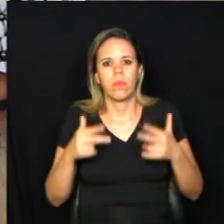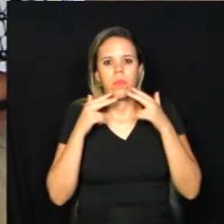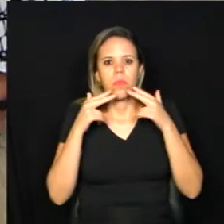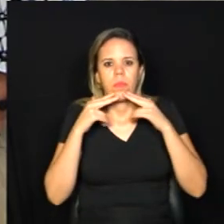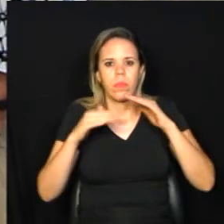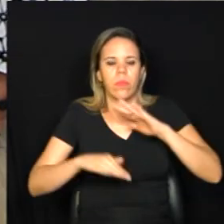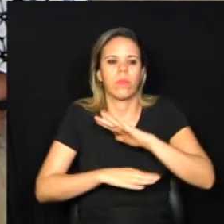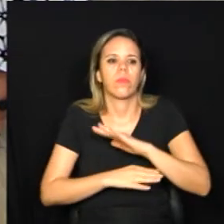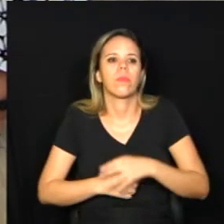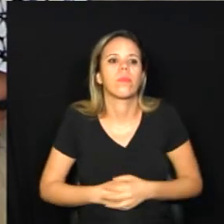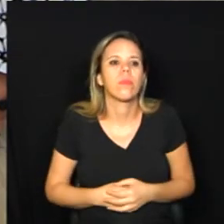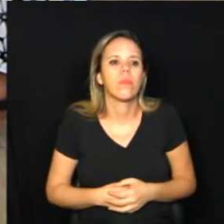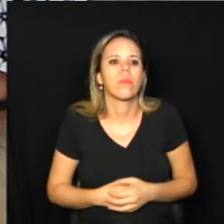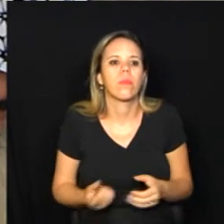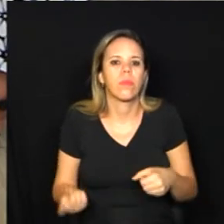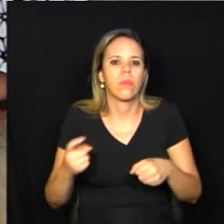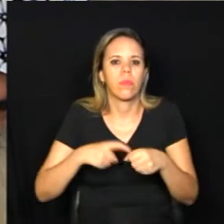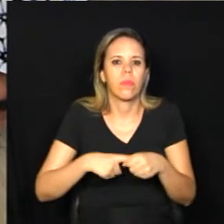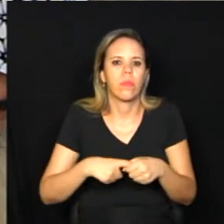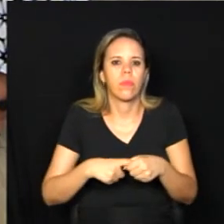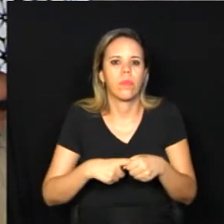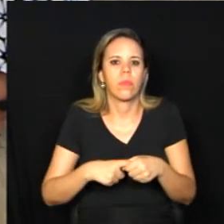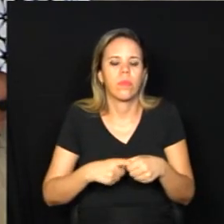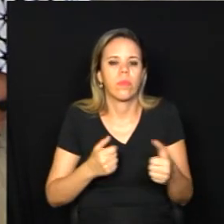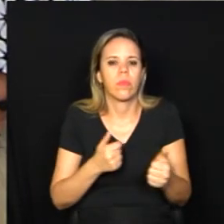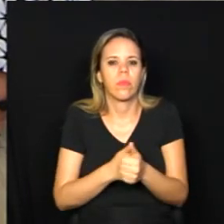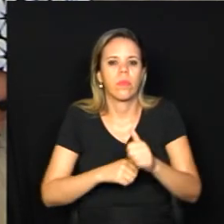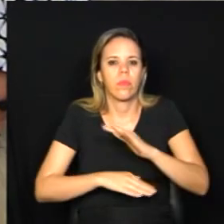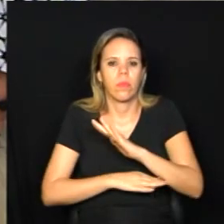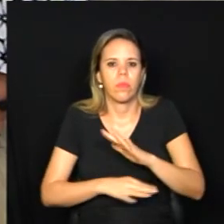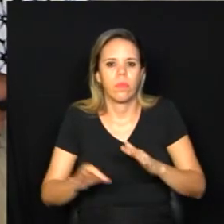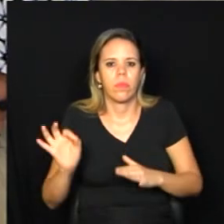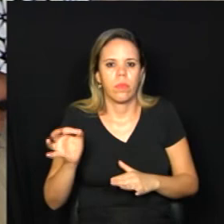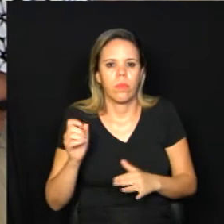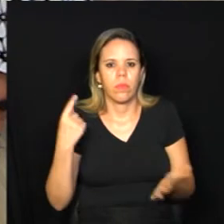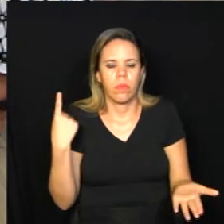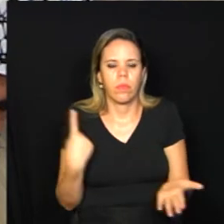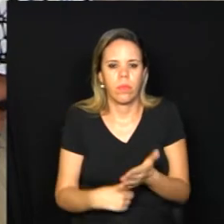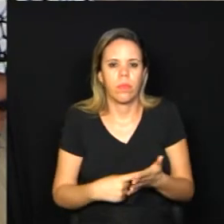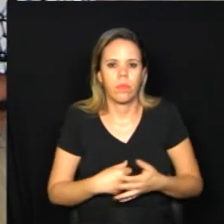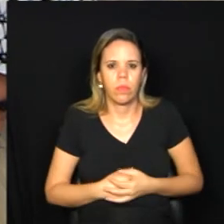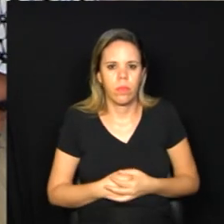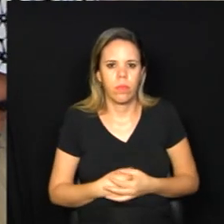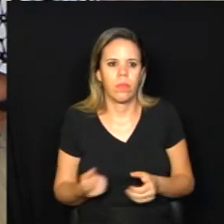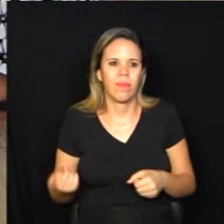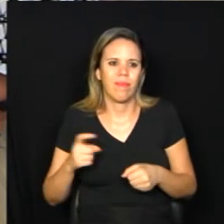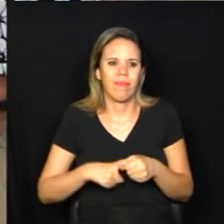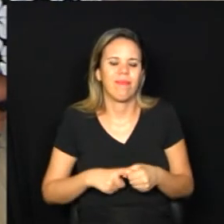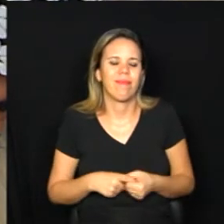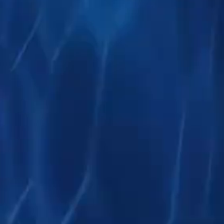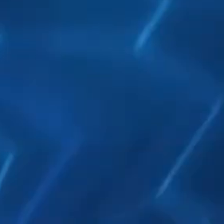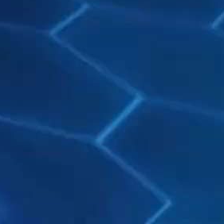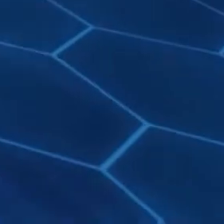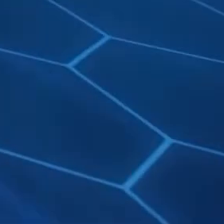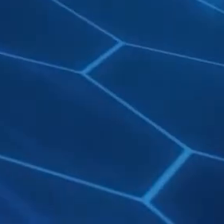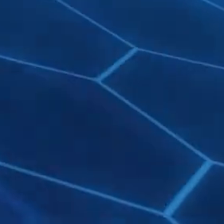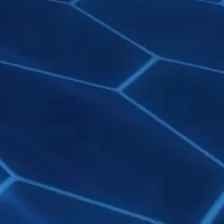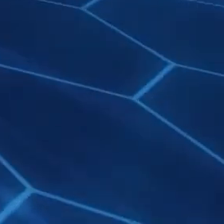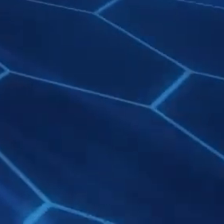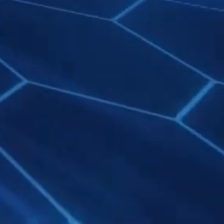do Legislativo? Você volta daqui a pouco com as notícias do Legislativo, combinado? Combinado, já já eu volto. Até lá, então.